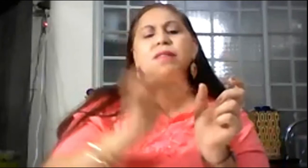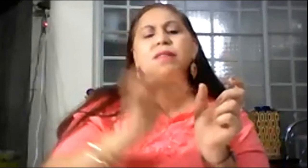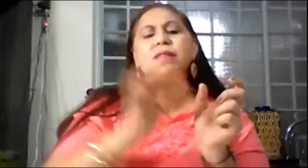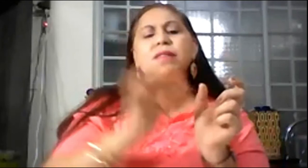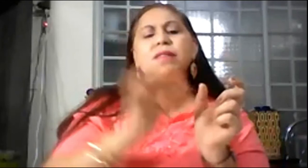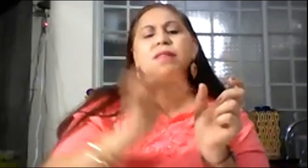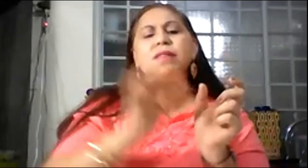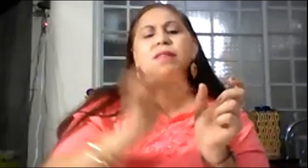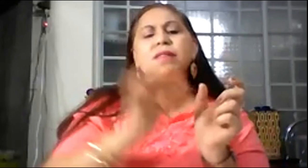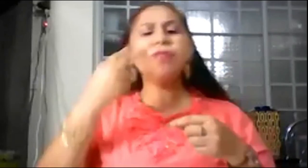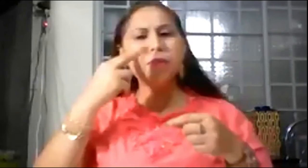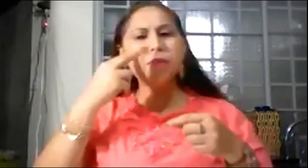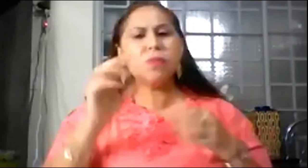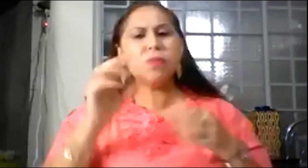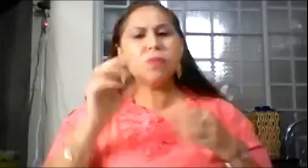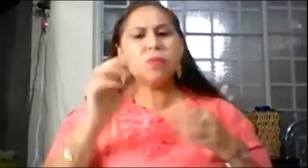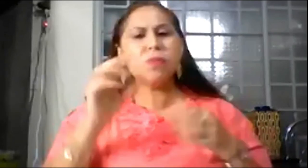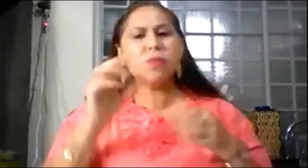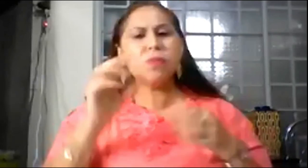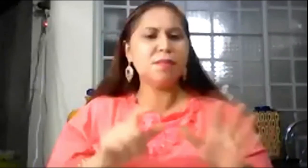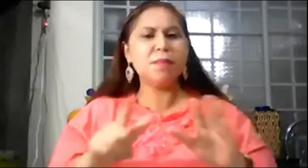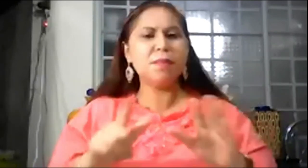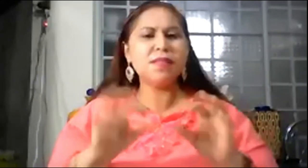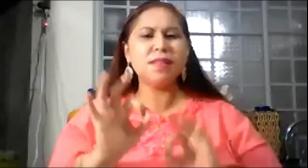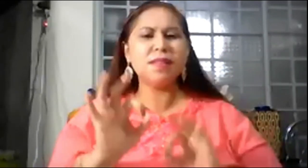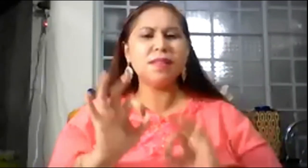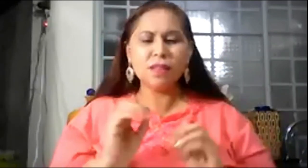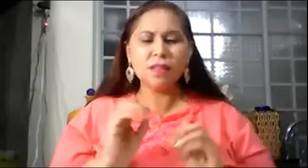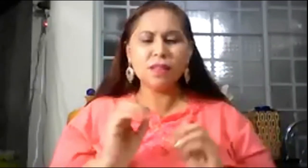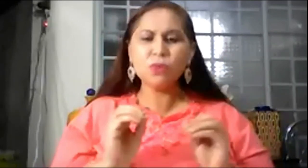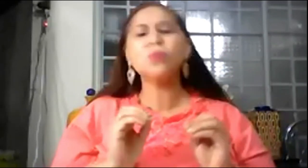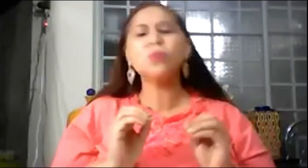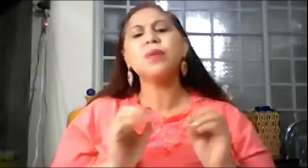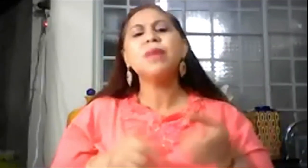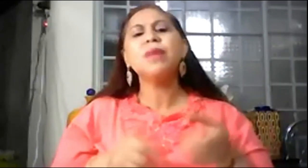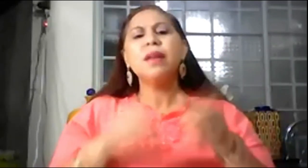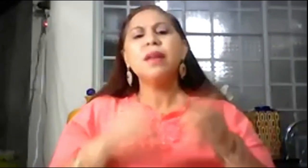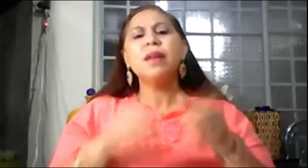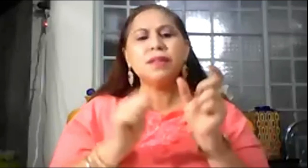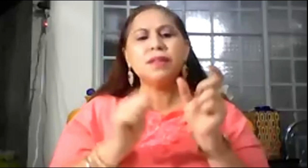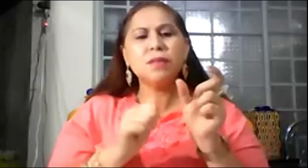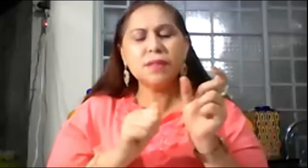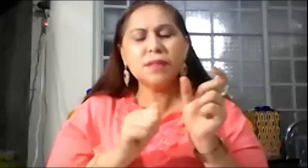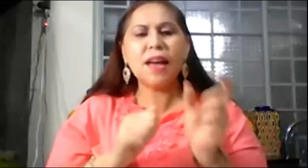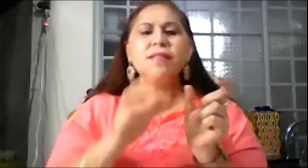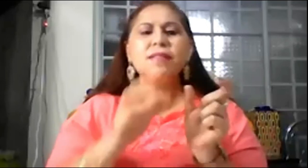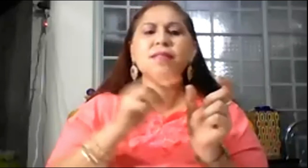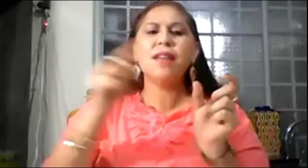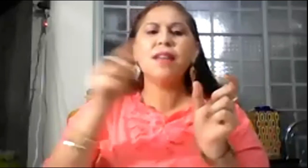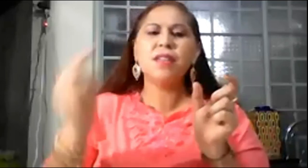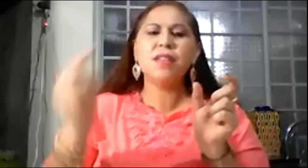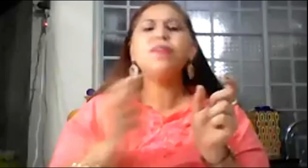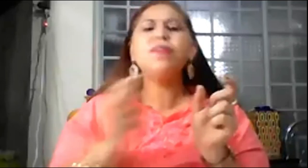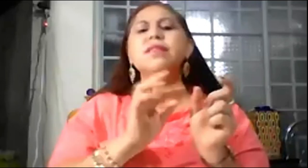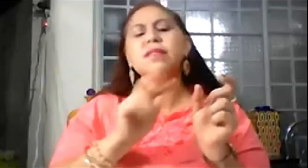nos sinais, nós também vimos como se organiza a semana passada essa estrutura desses